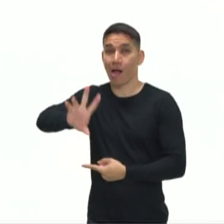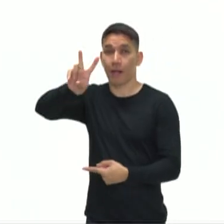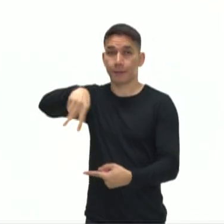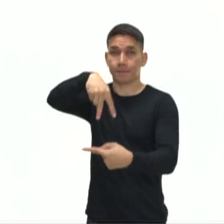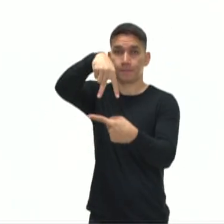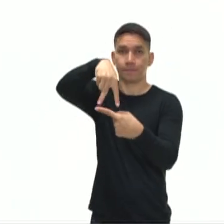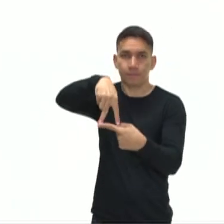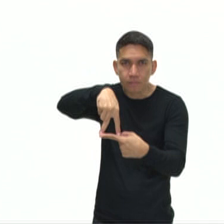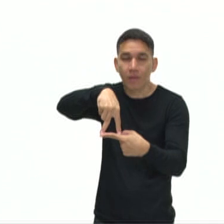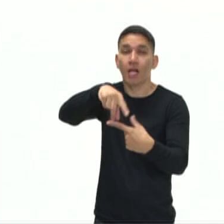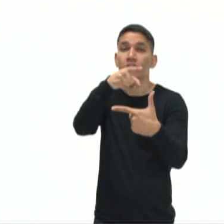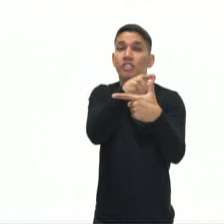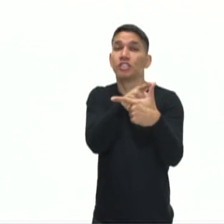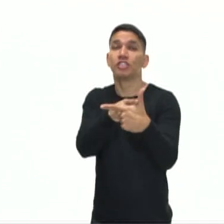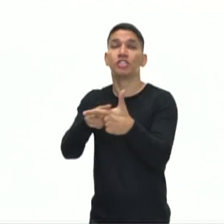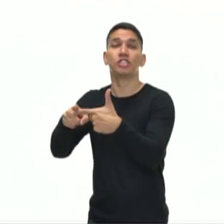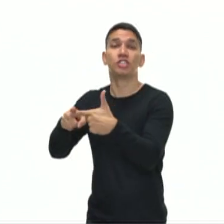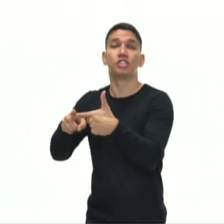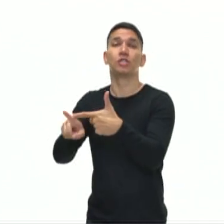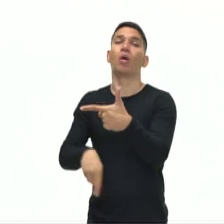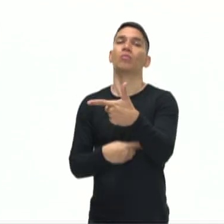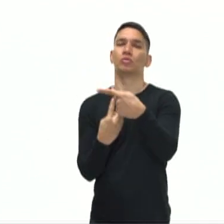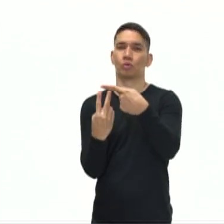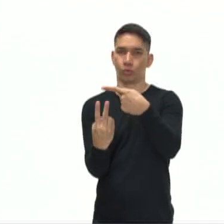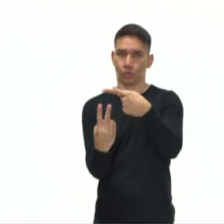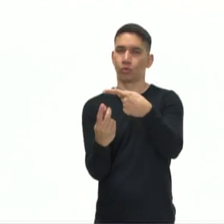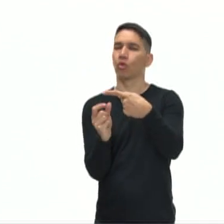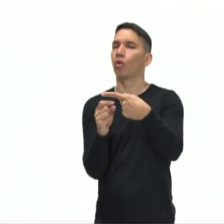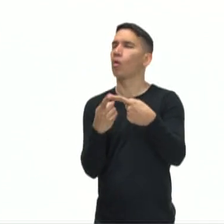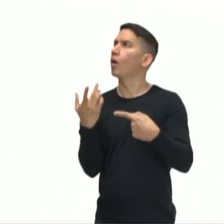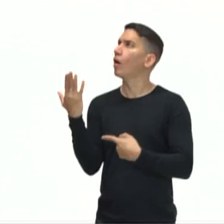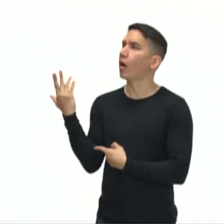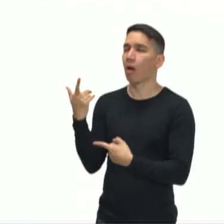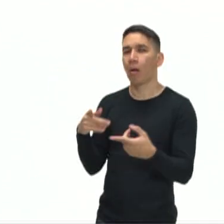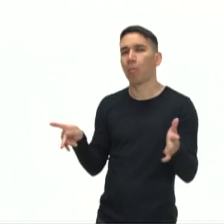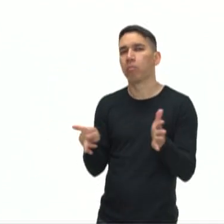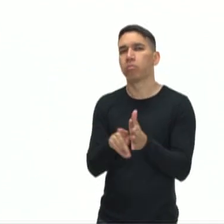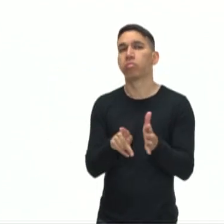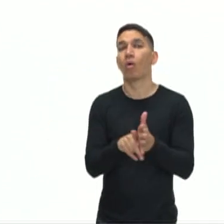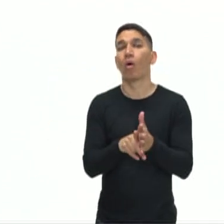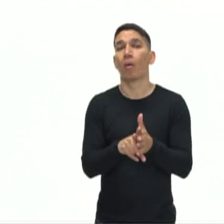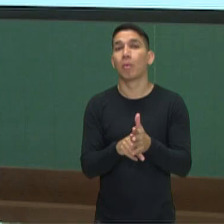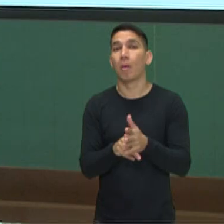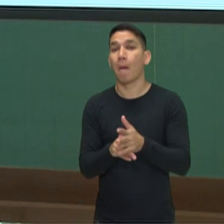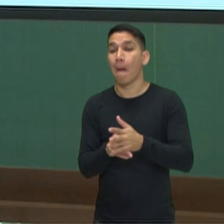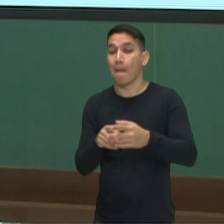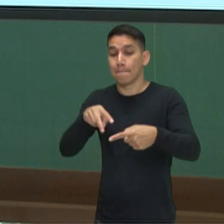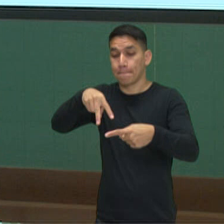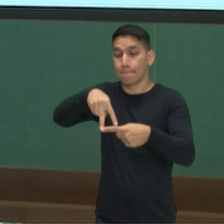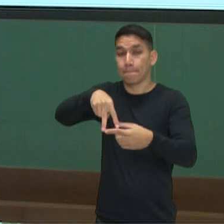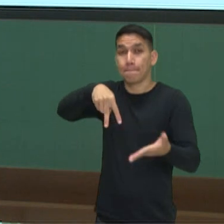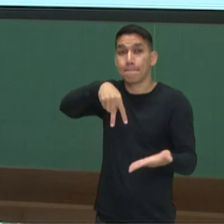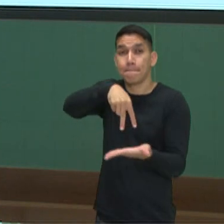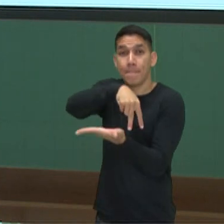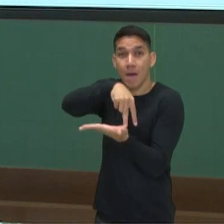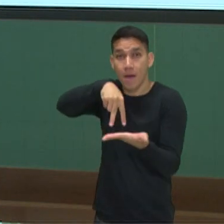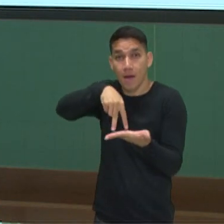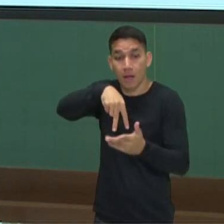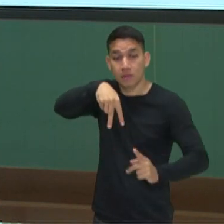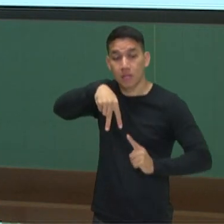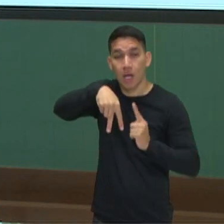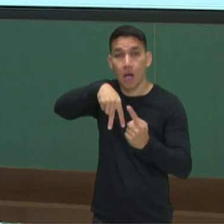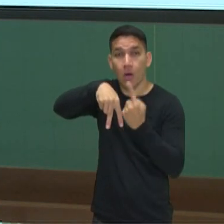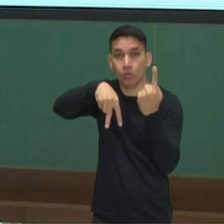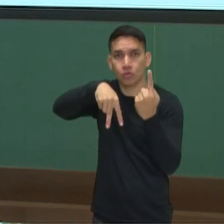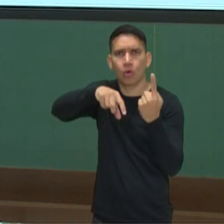triângulo dividindo por 2 o produto da sua base pela sua altura. Lá na geometria plana, área de